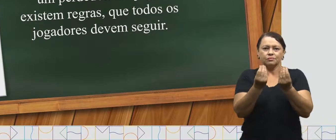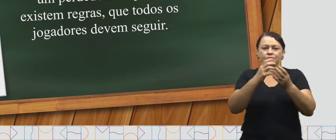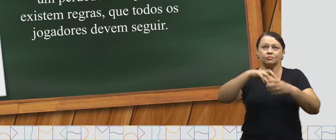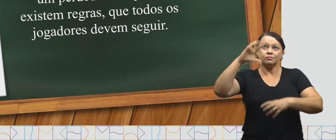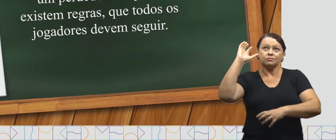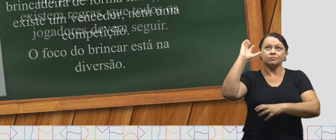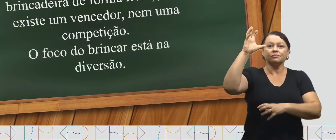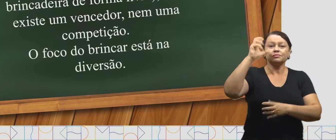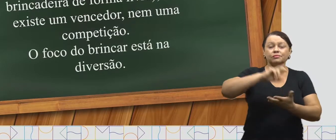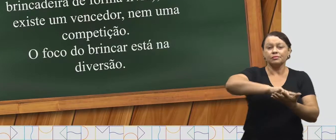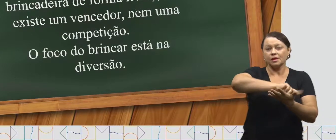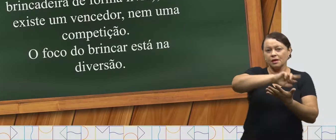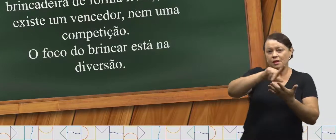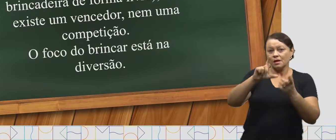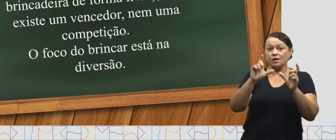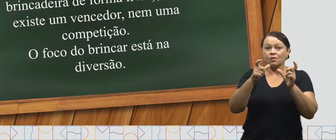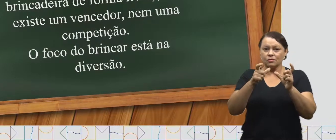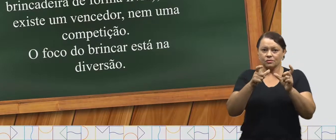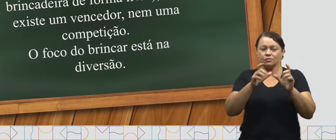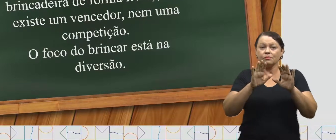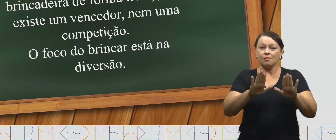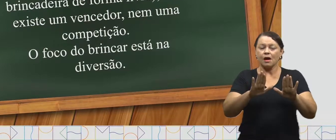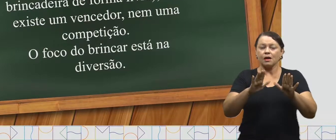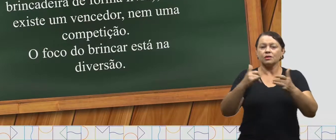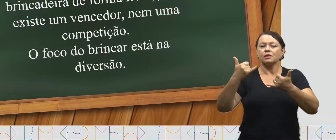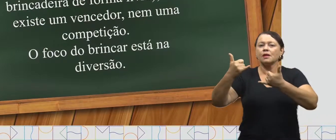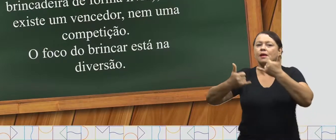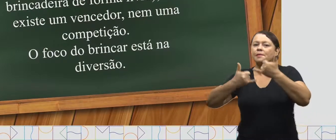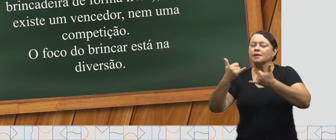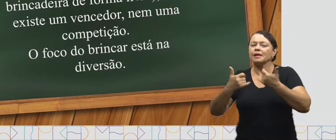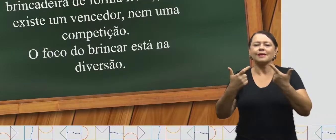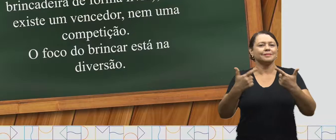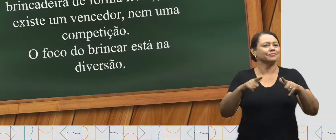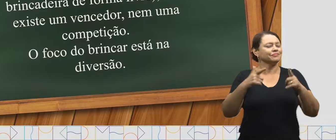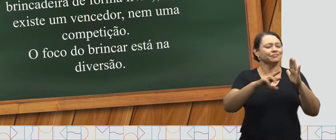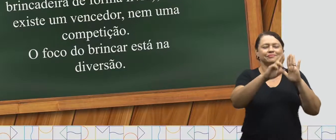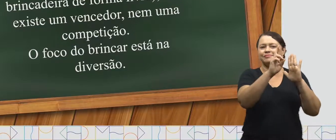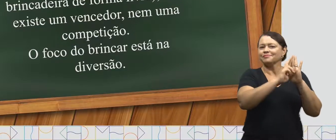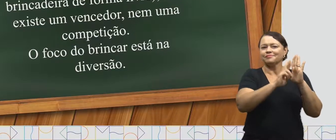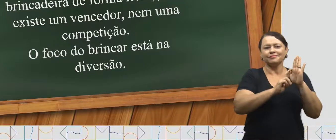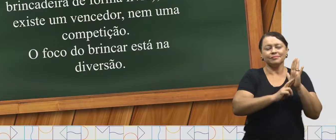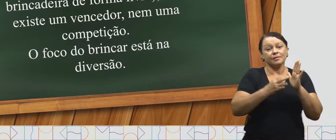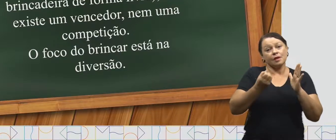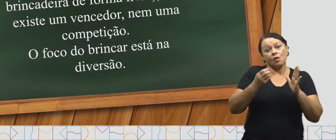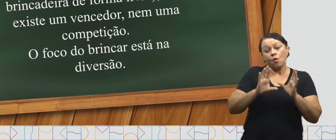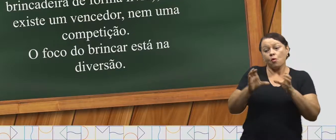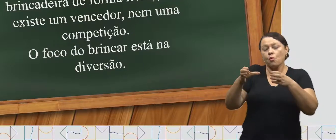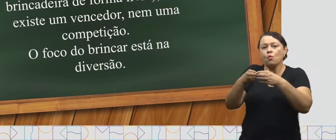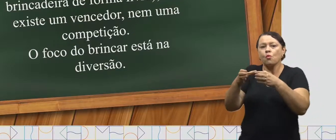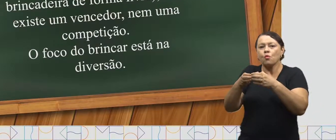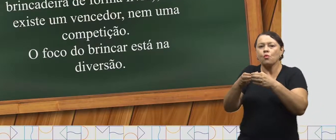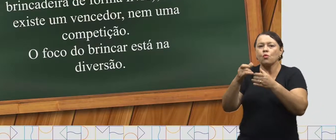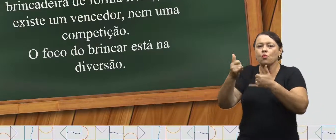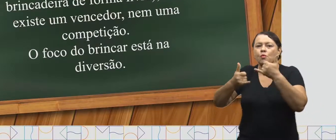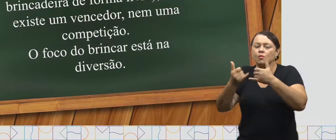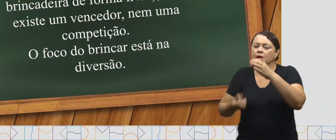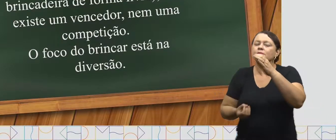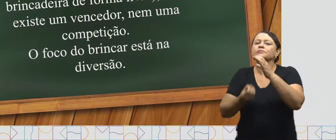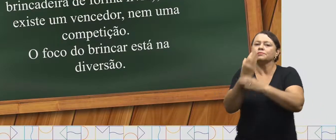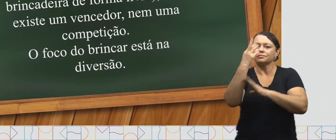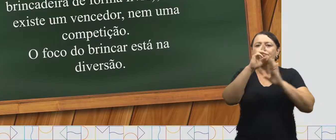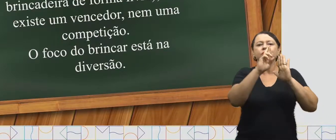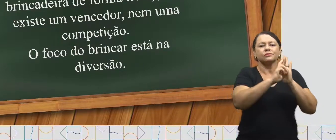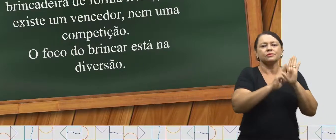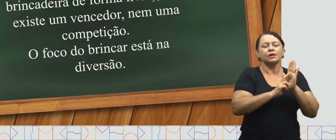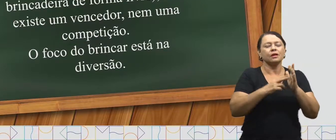muitos outros. Na brincadeira, não existem regras, ou estas são criadas pelos participantes da brincadeira de forma livre. Não existe